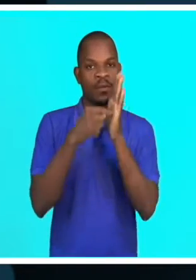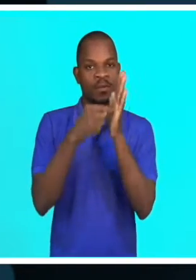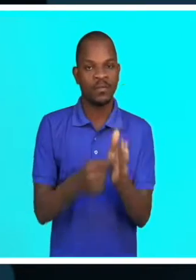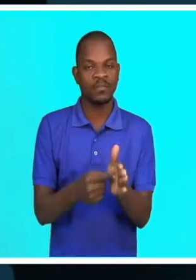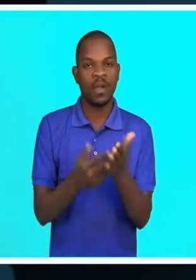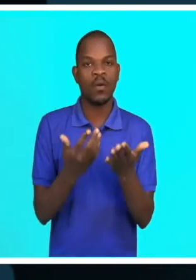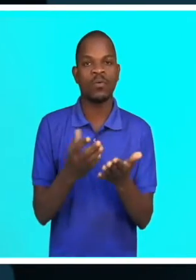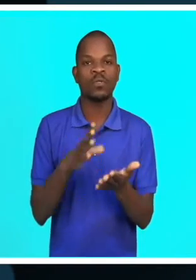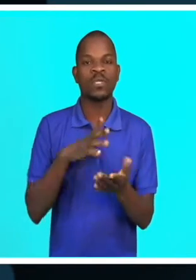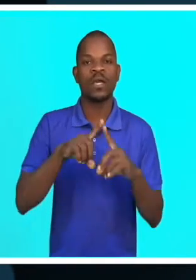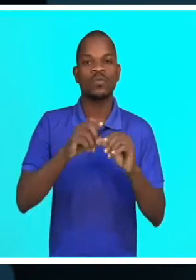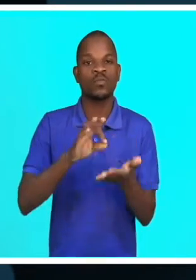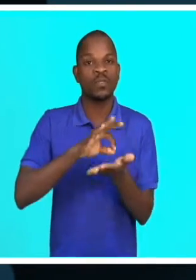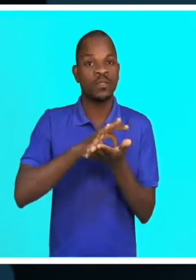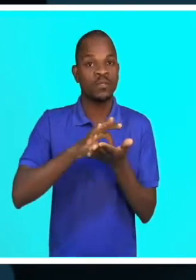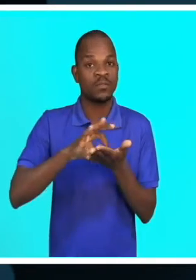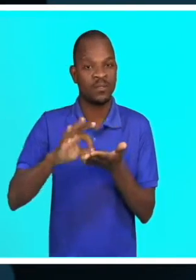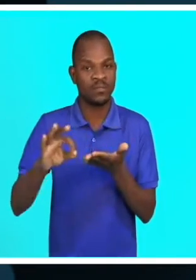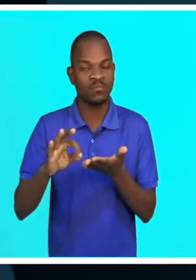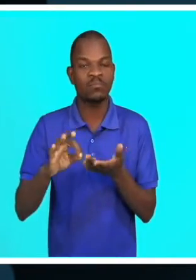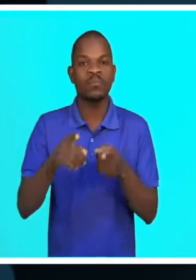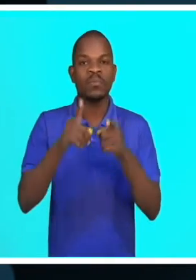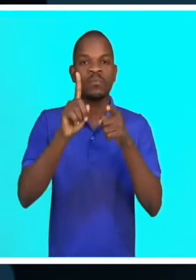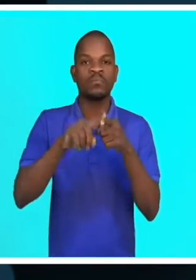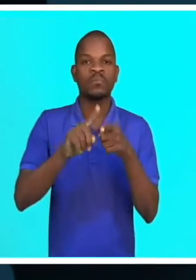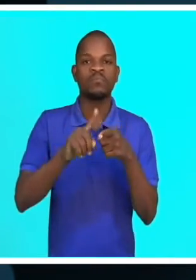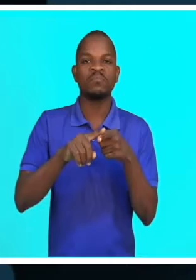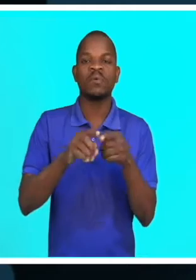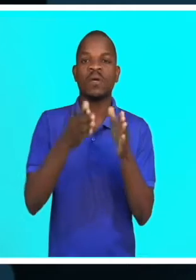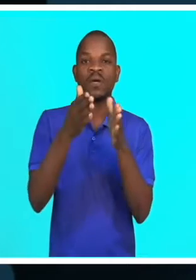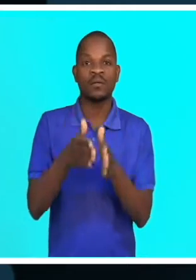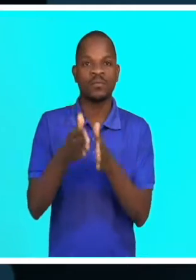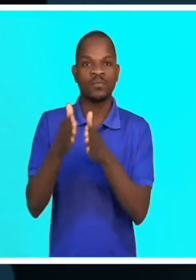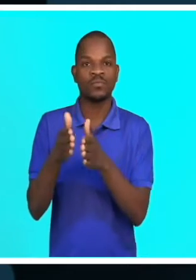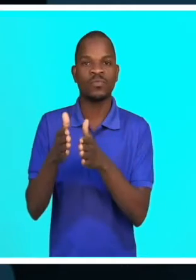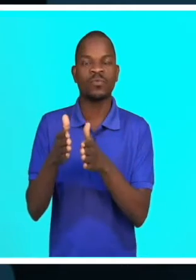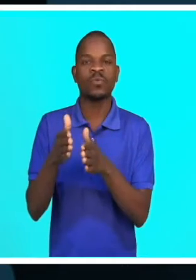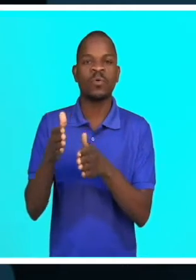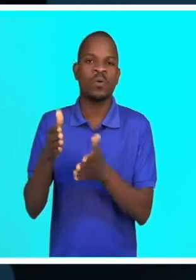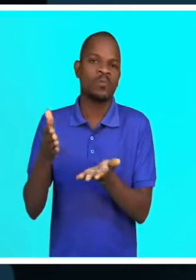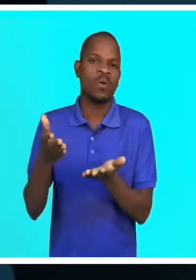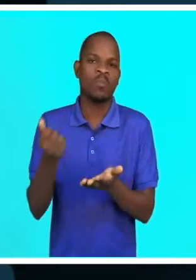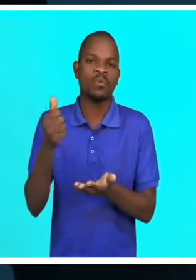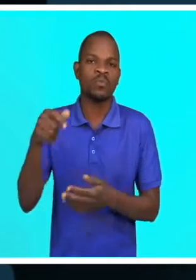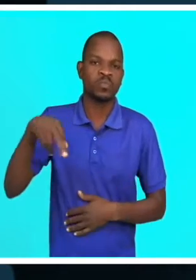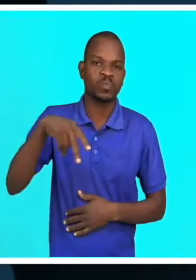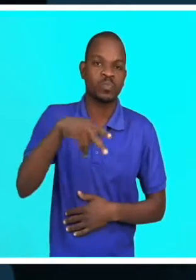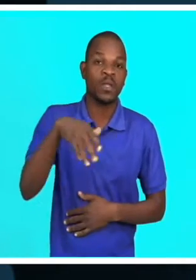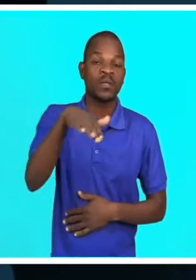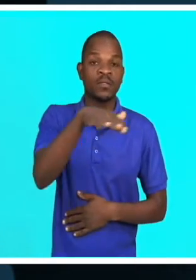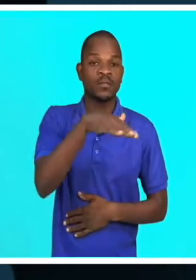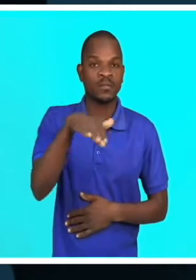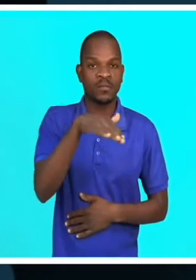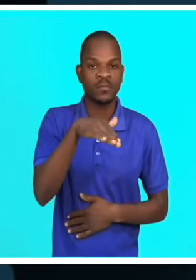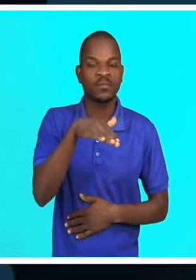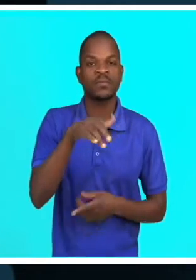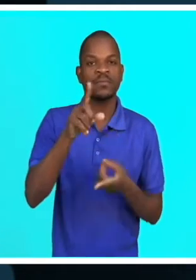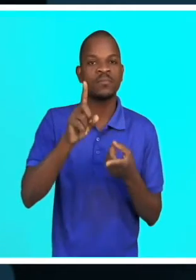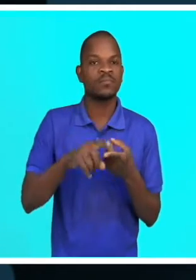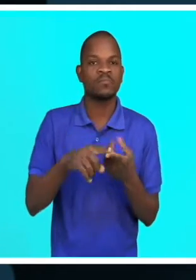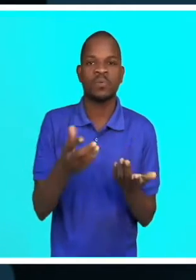do meio ambiente, que as pessoas que têm frequentado essa zona, têm este,